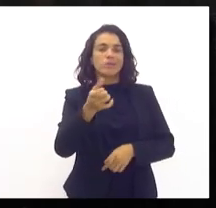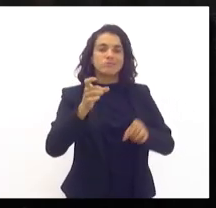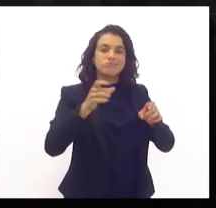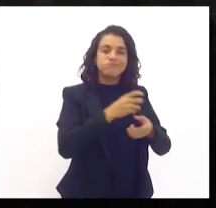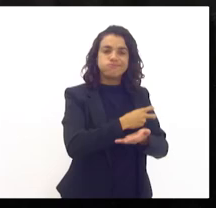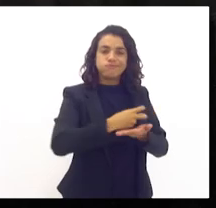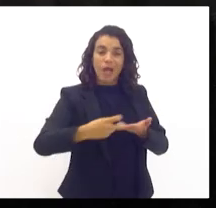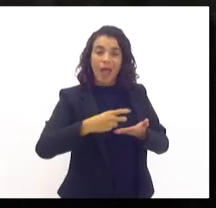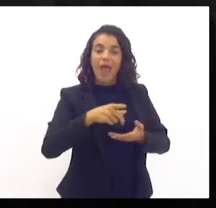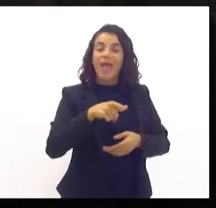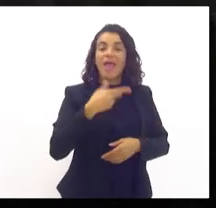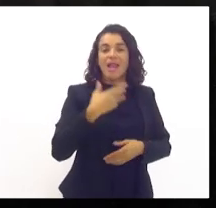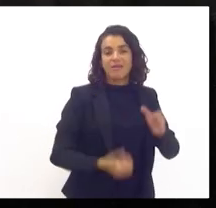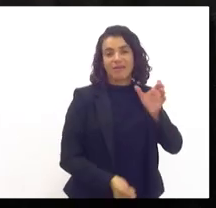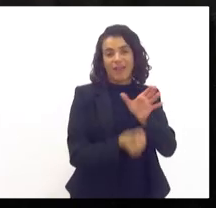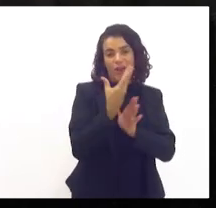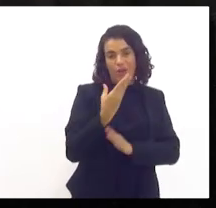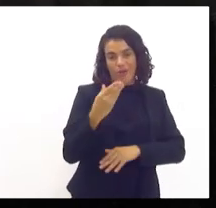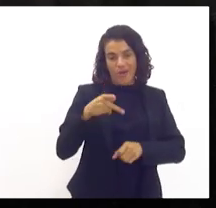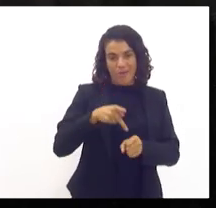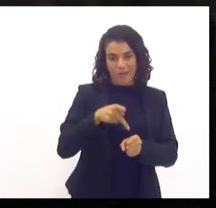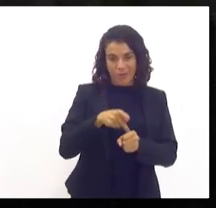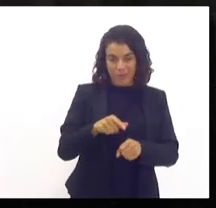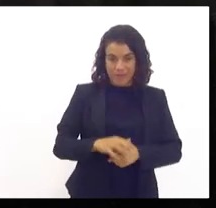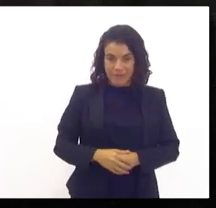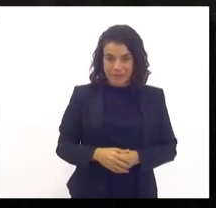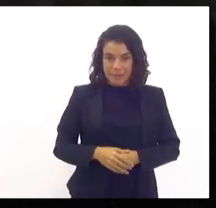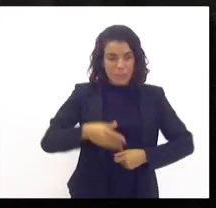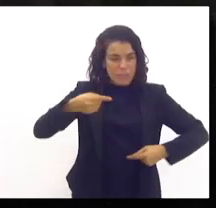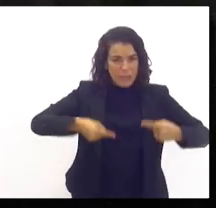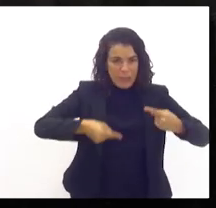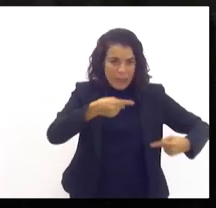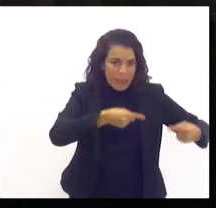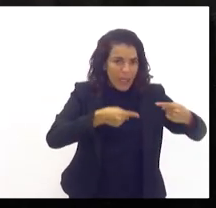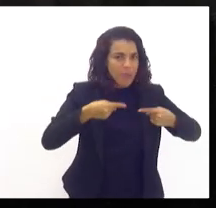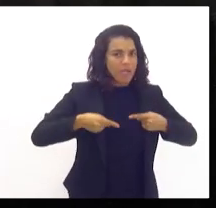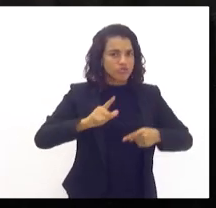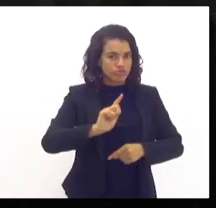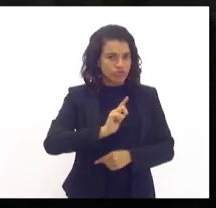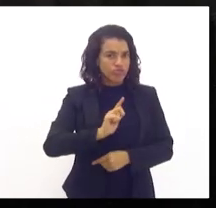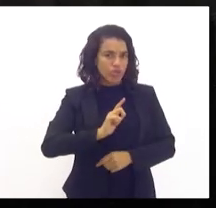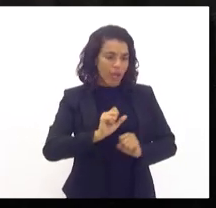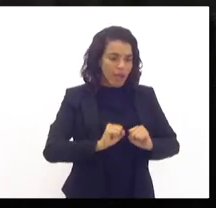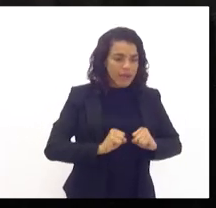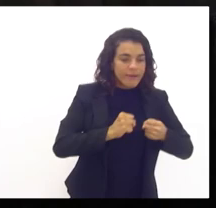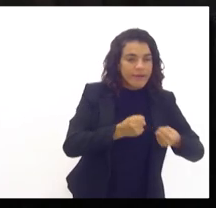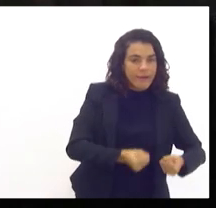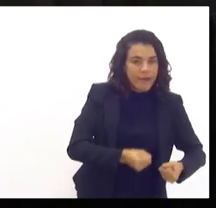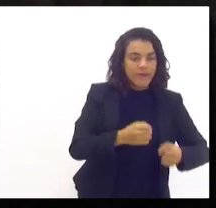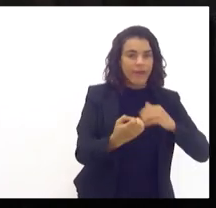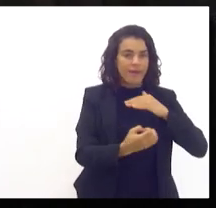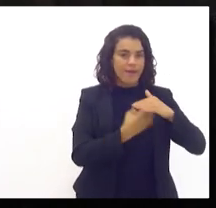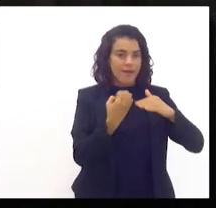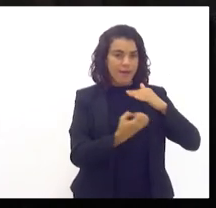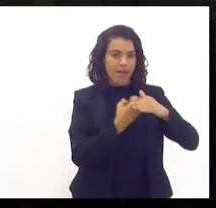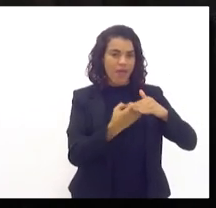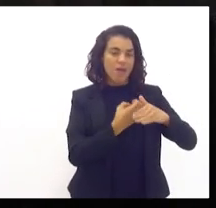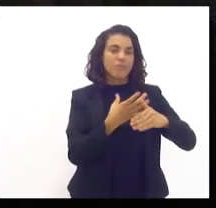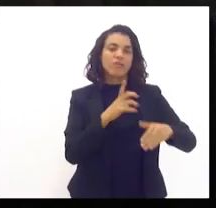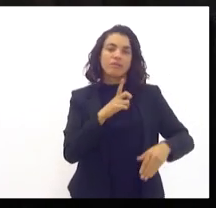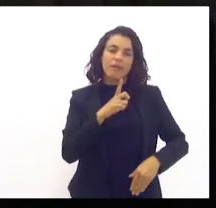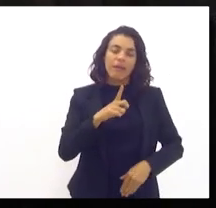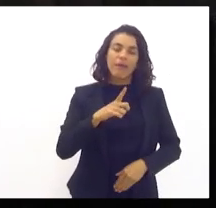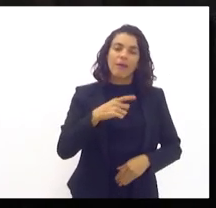sua criação não foi sem muito debate. Havia quem defendia que a empresa acumulasse